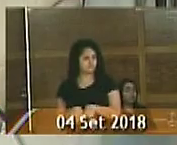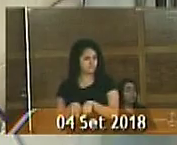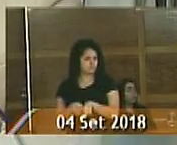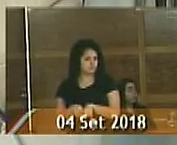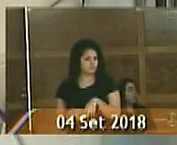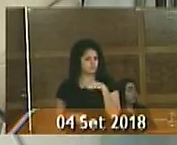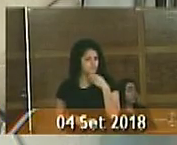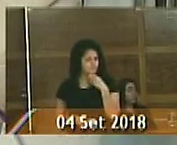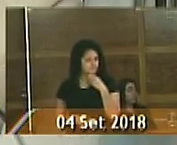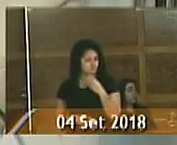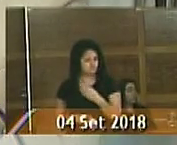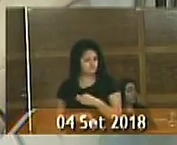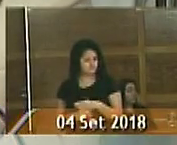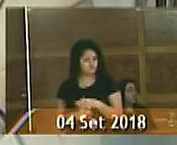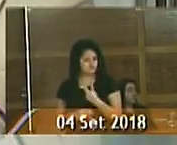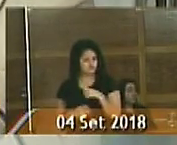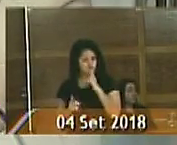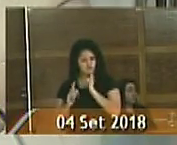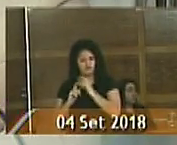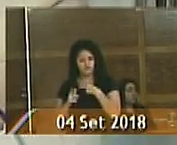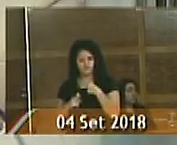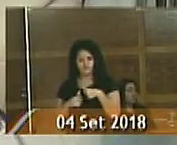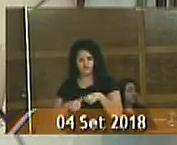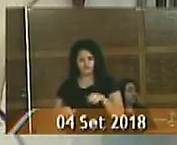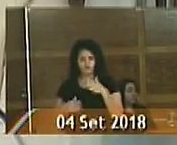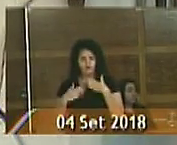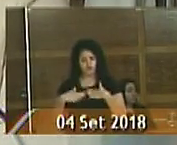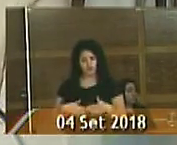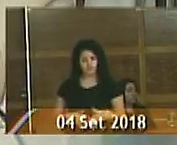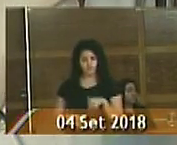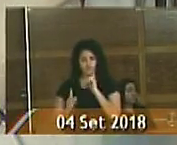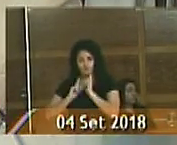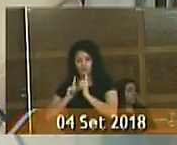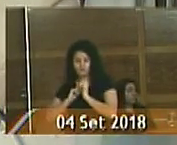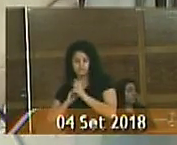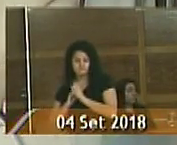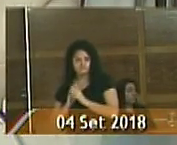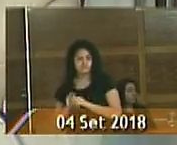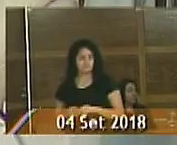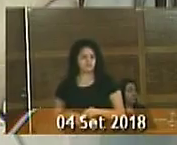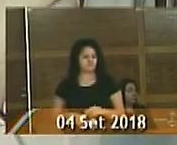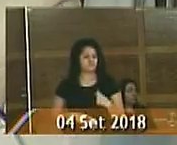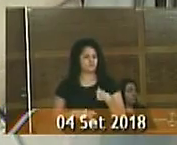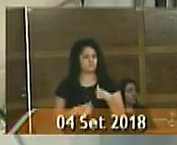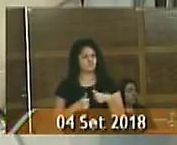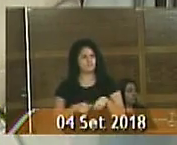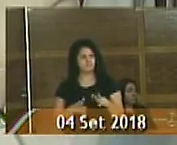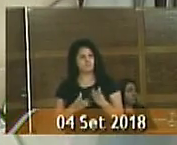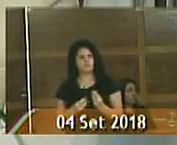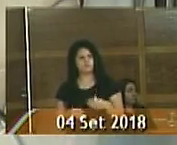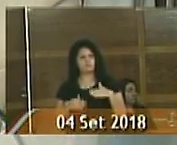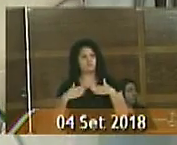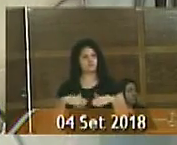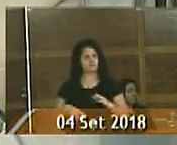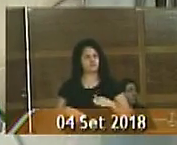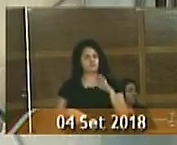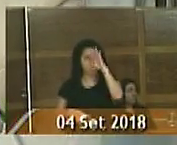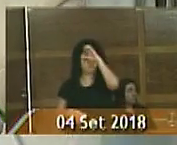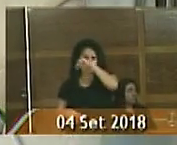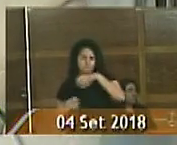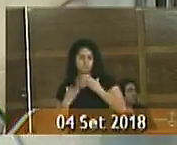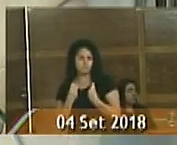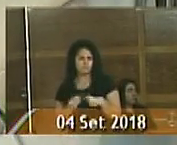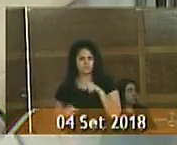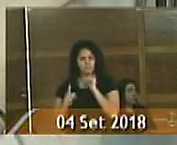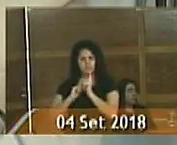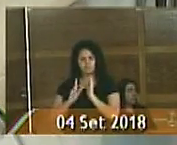também, diante das críticas. Eu fico bem tranquilo com as críticas, muito tranquilo, mas muito mesmo, aprendo muito com elas, mas eu acho